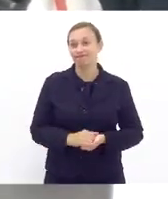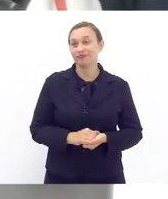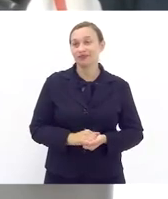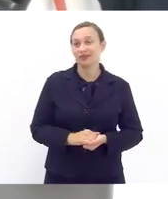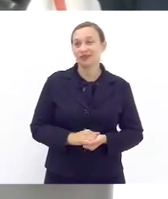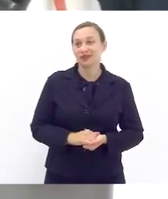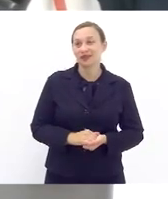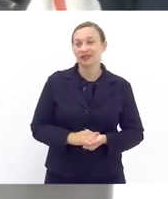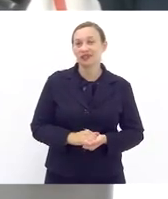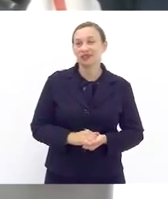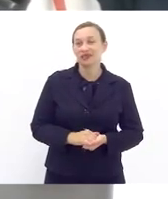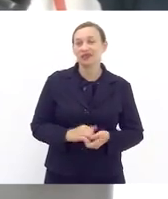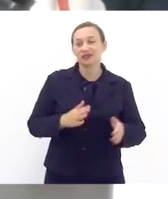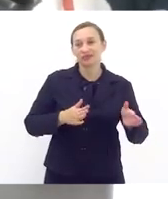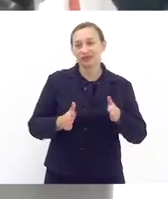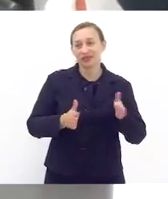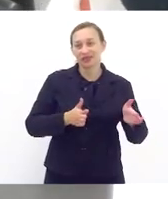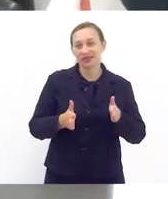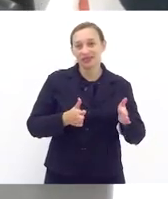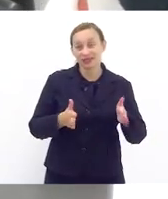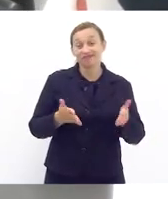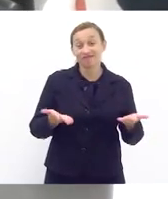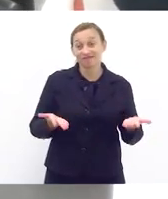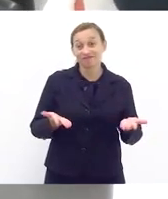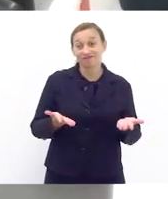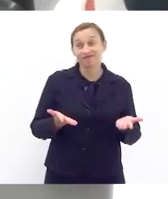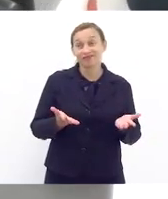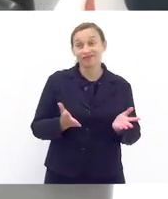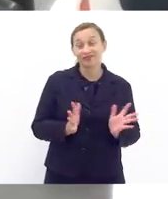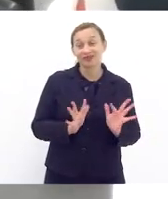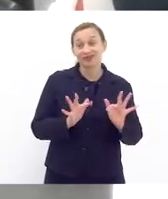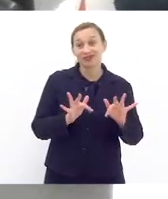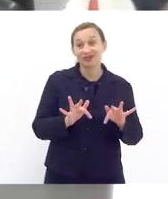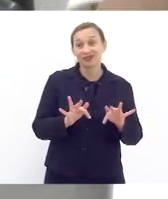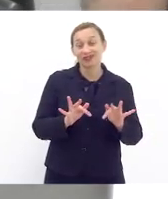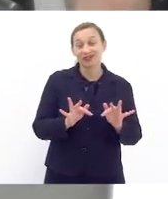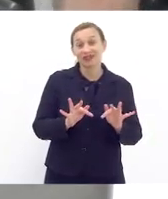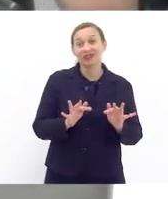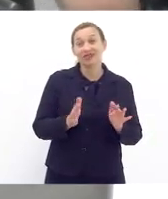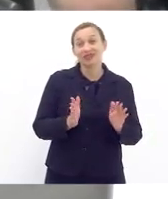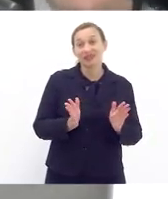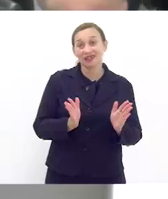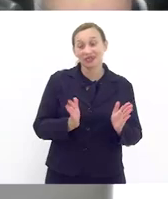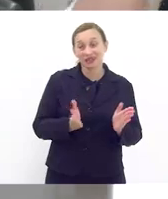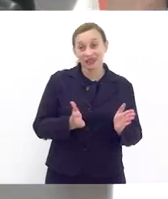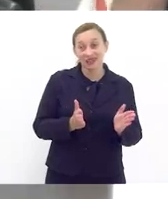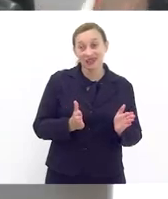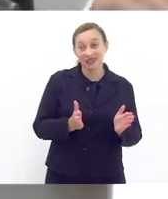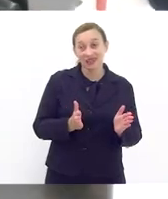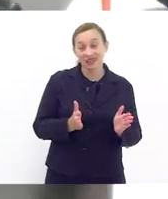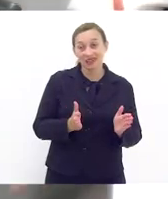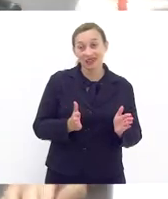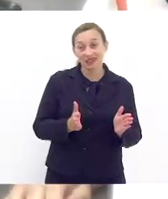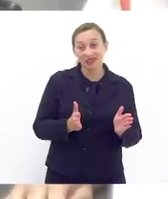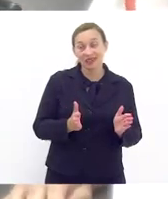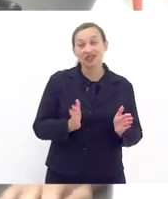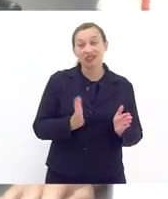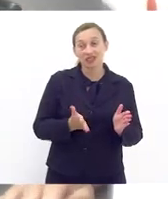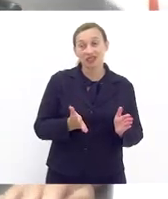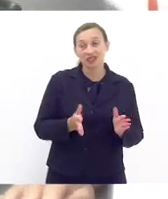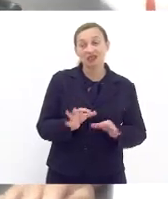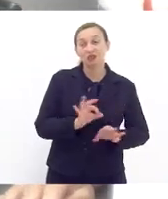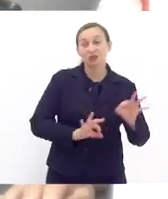desde o seu prazo né já que devidamente deveria ter sido nós já deveríamos estar trabalhando